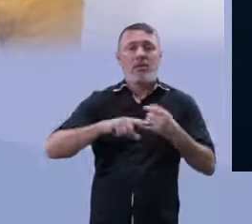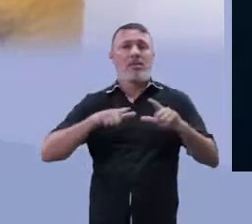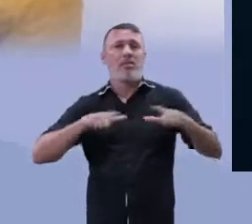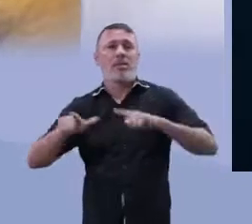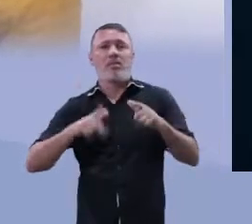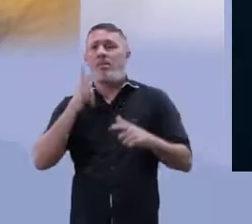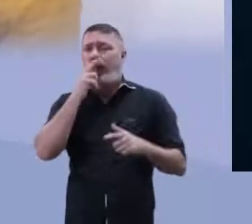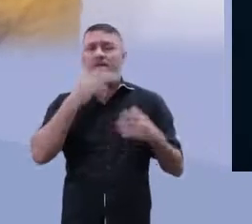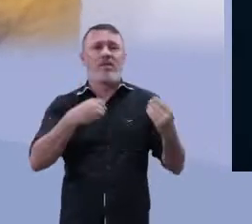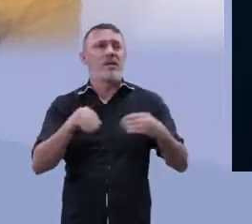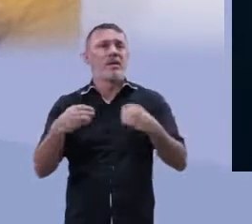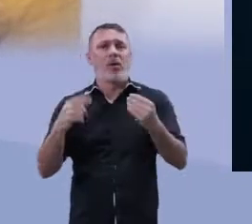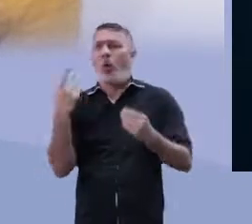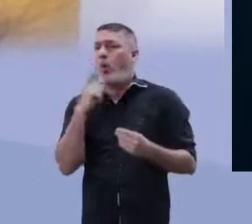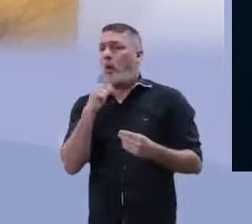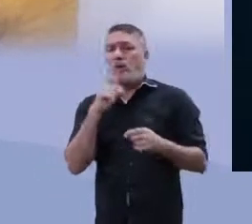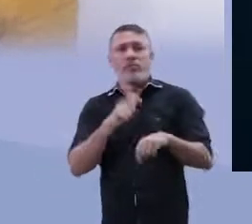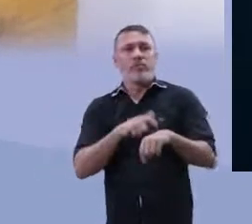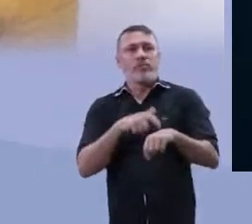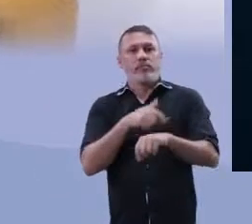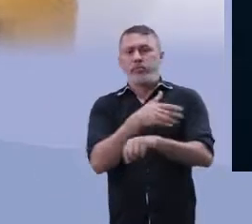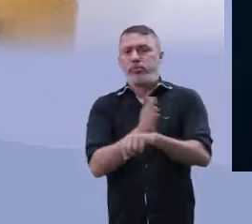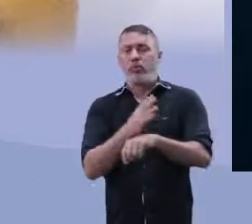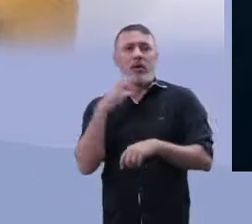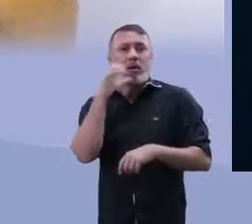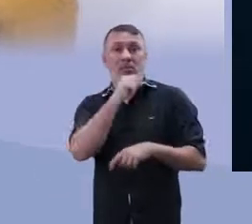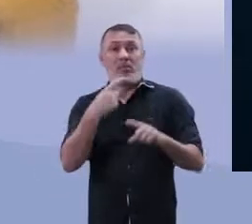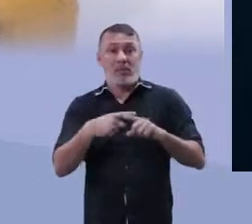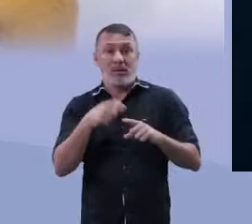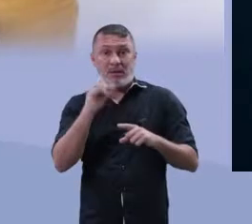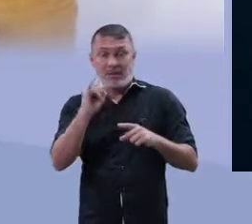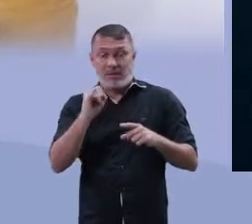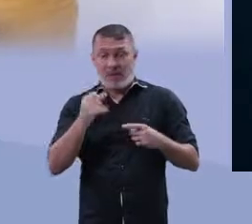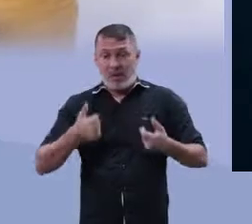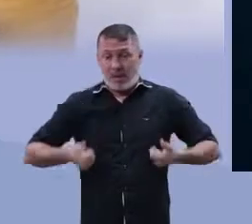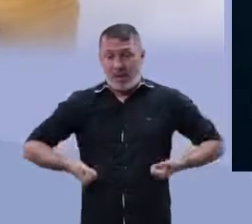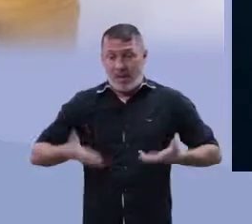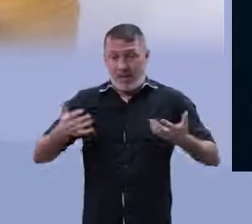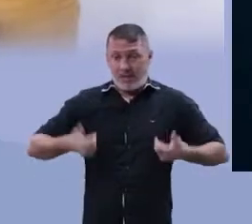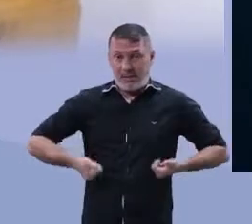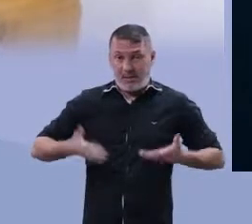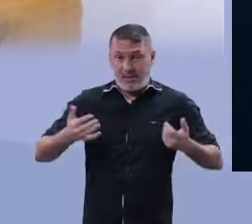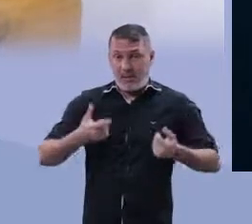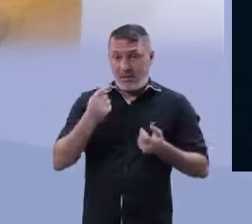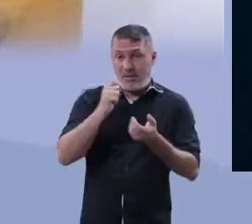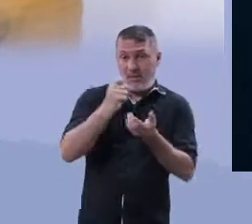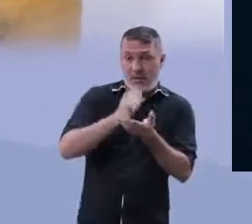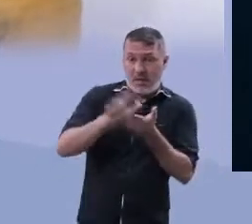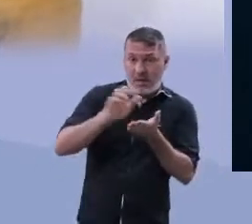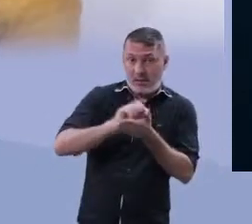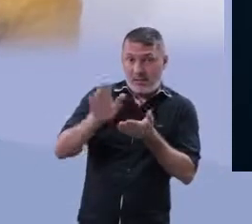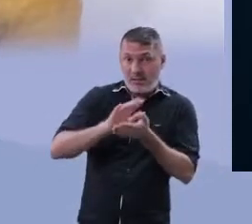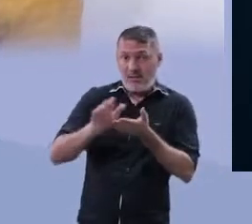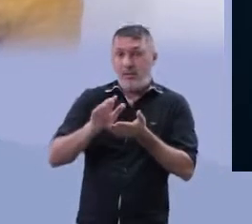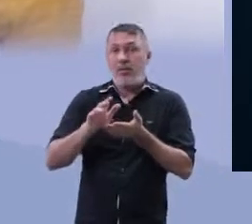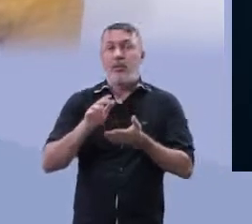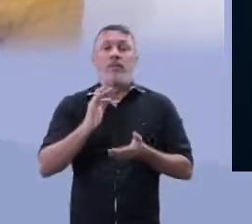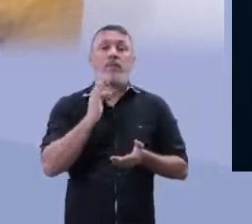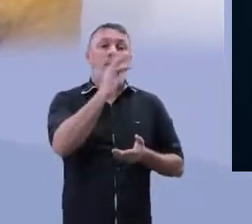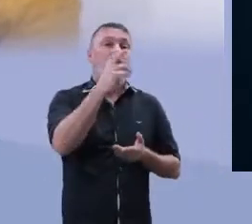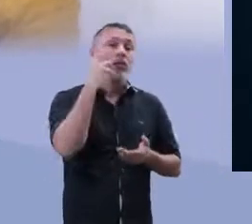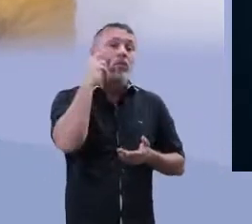um custo operacional. E quanto mais custo você tem, teoricamente, mais dinheiro você